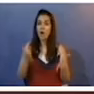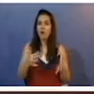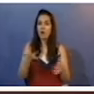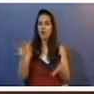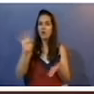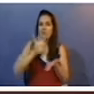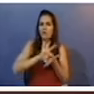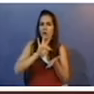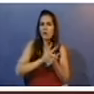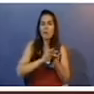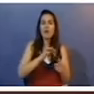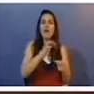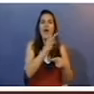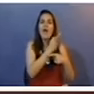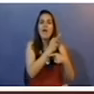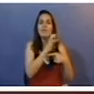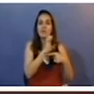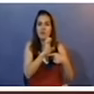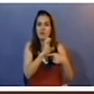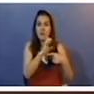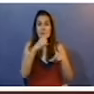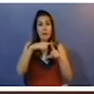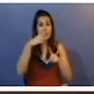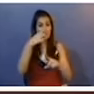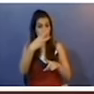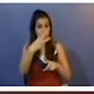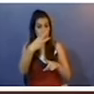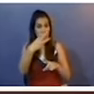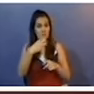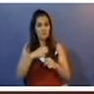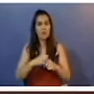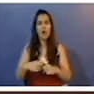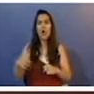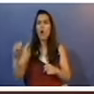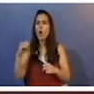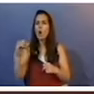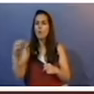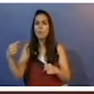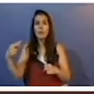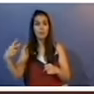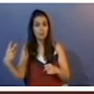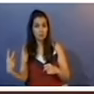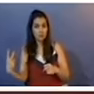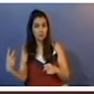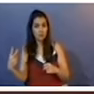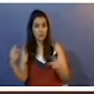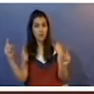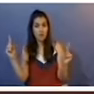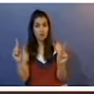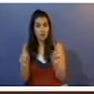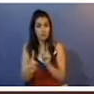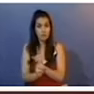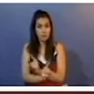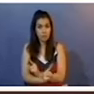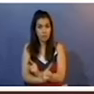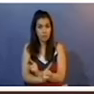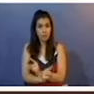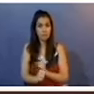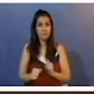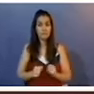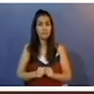fórmula, Fe mais 3, oxigênio menos 2, invertendo aqui as suas cargas, fica